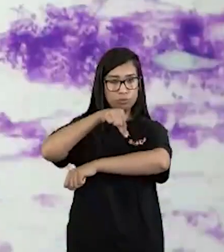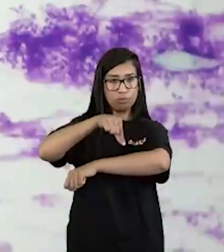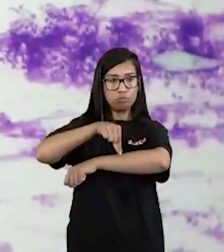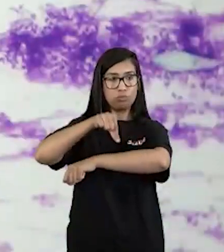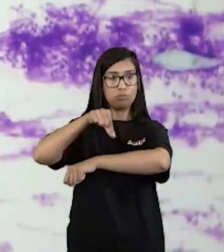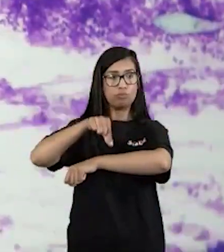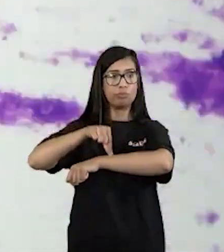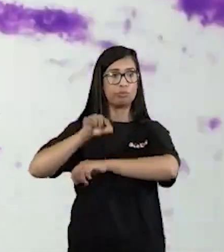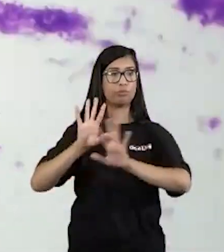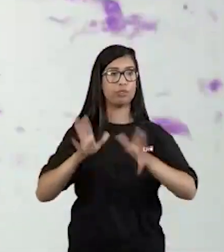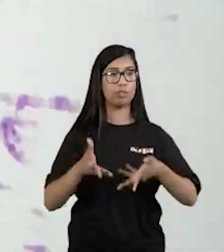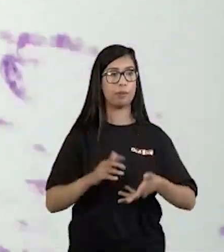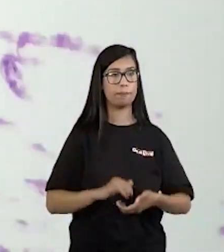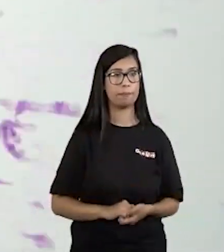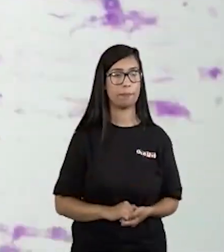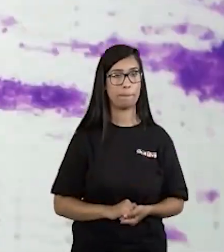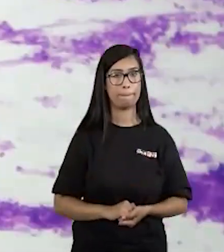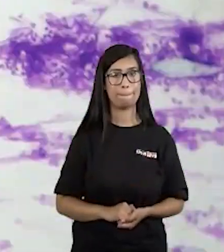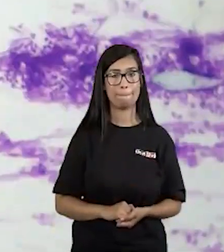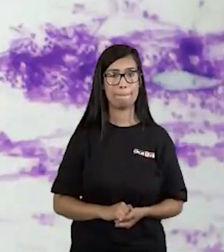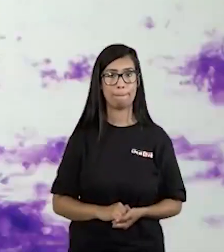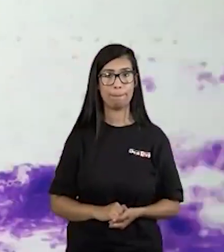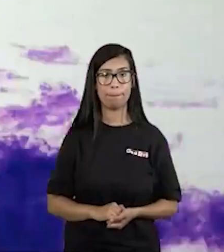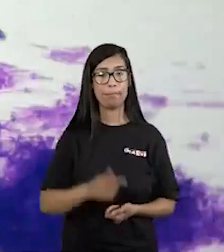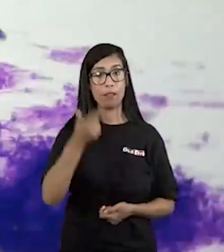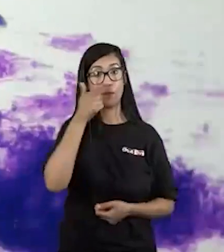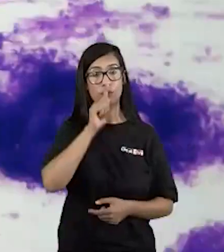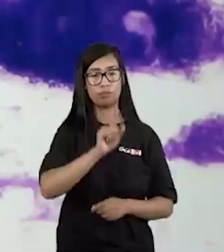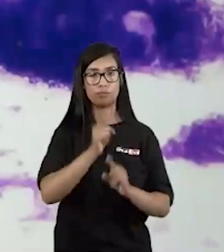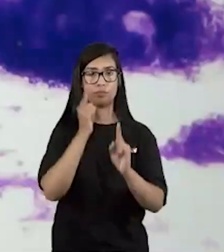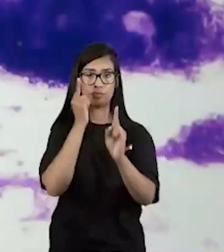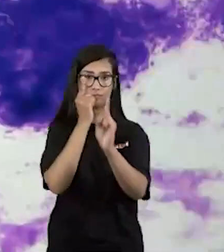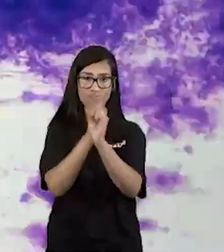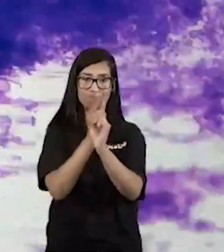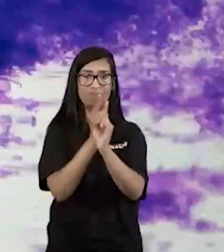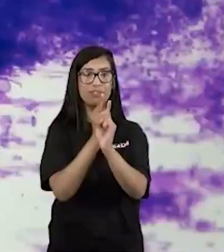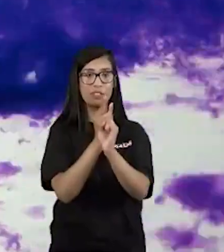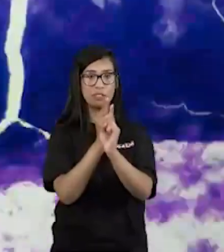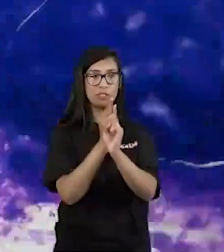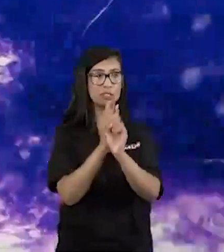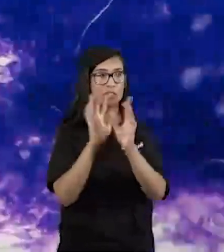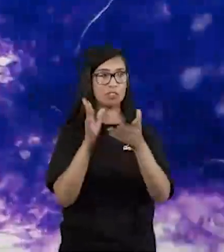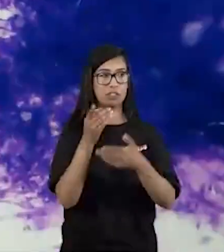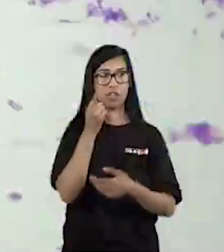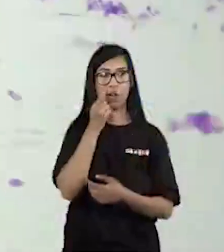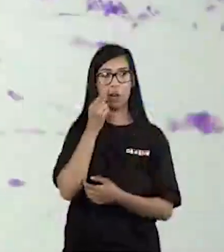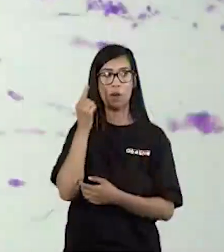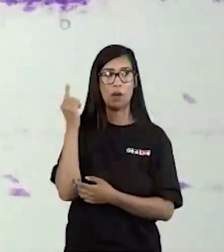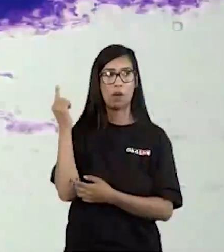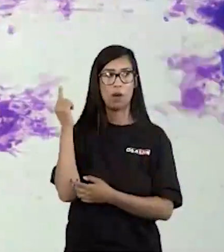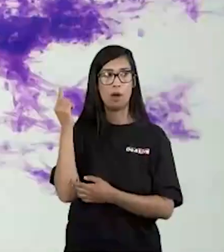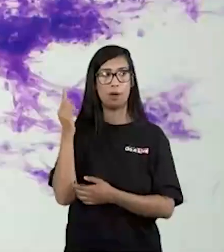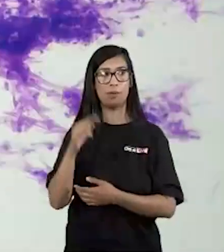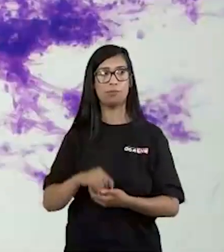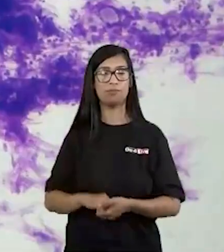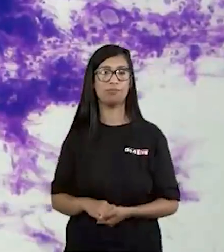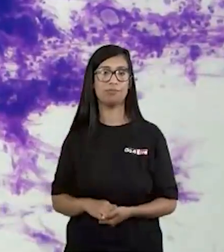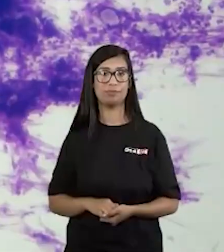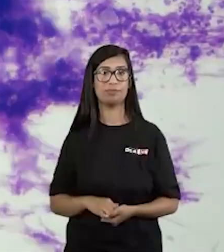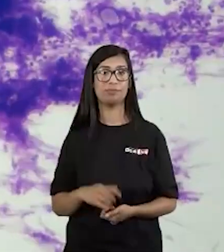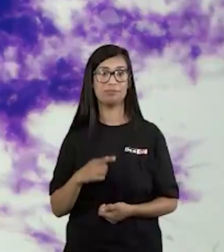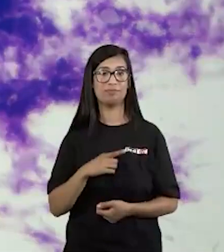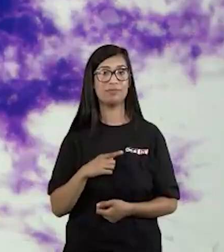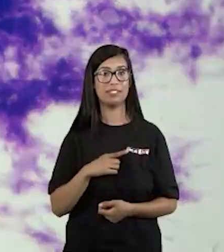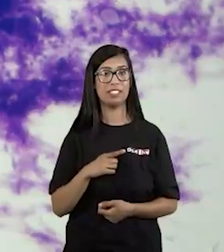aqui, na verdade, a objetiva de 10, a gente consegue ver que acabou de passar um parasita aí por nossa frente. Vamos